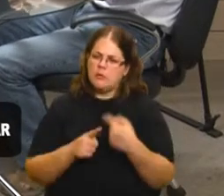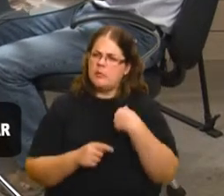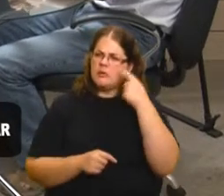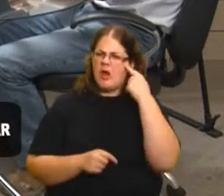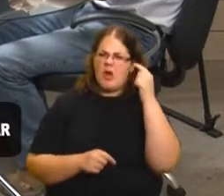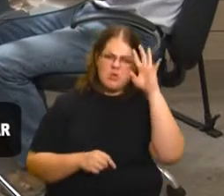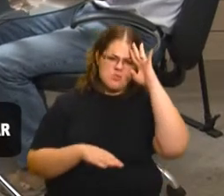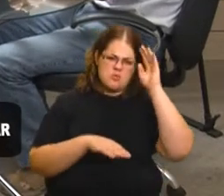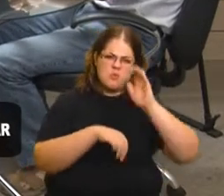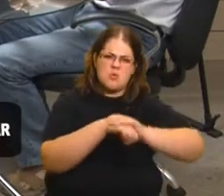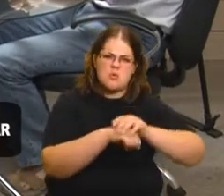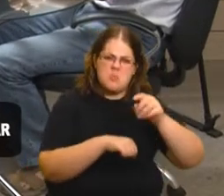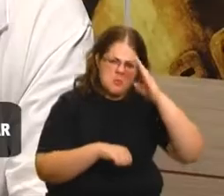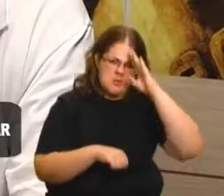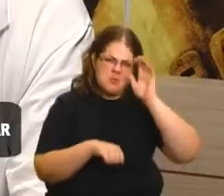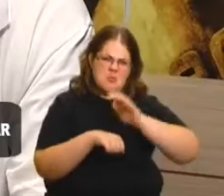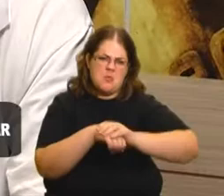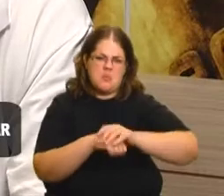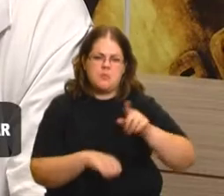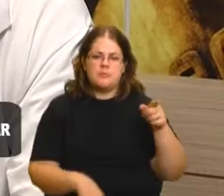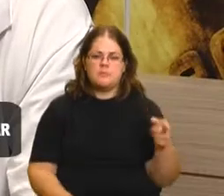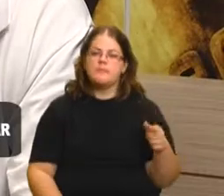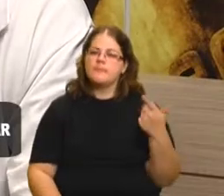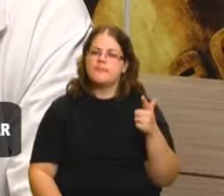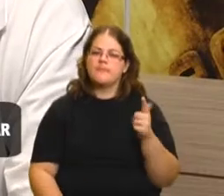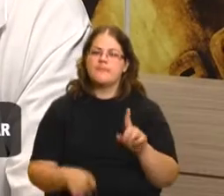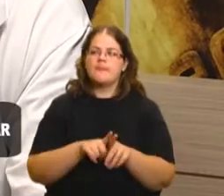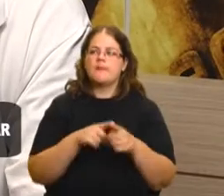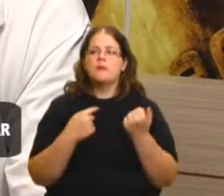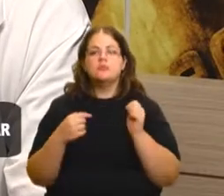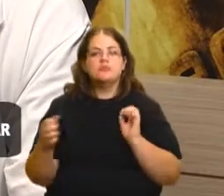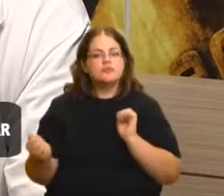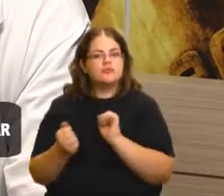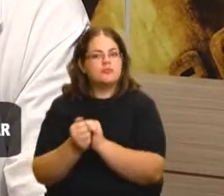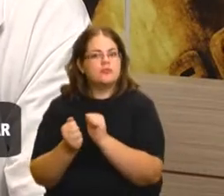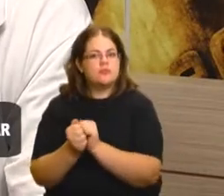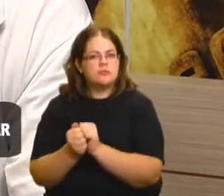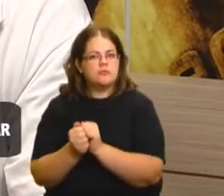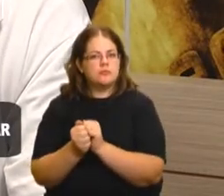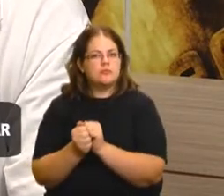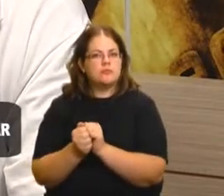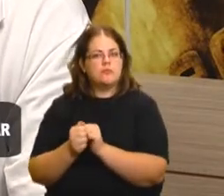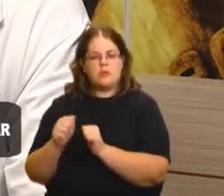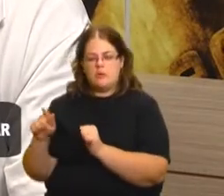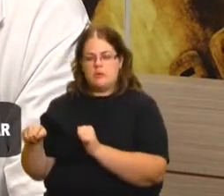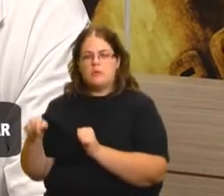Não. Foram sim os militares, mas junto com